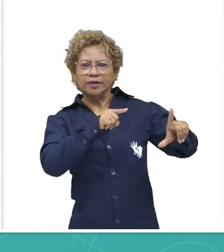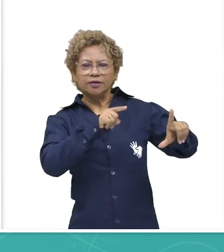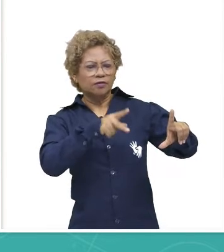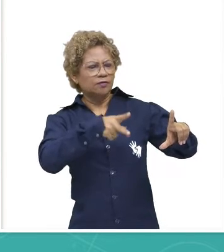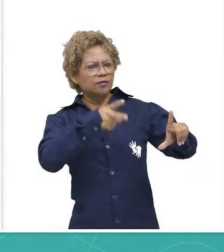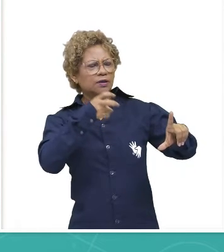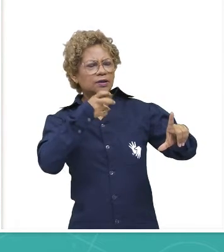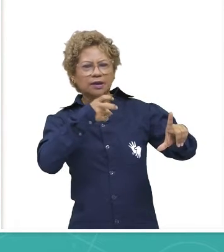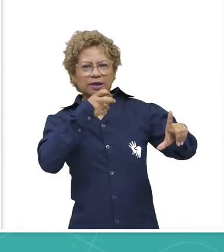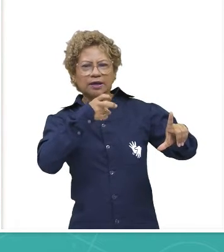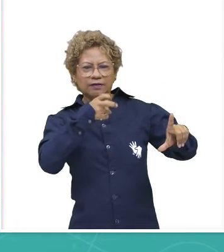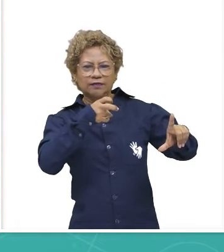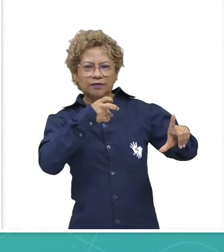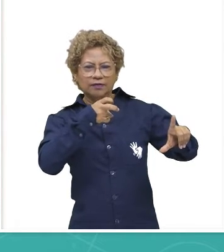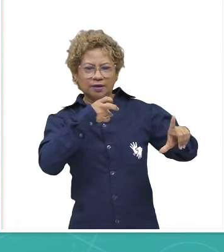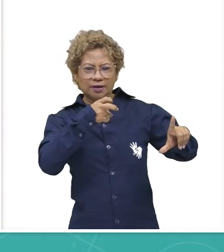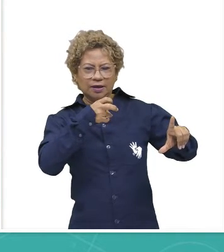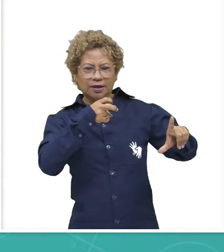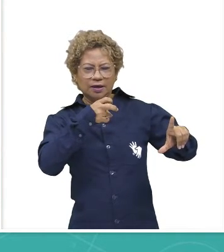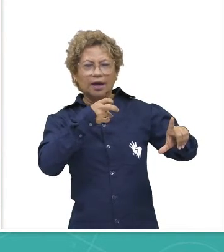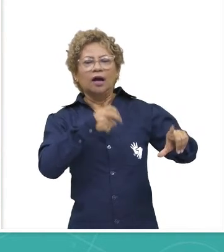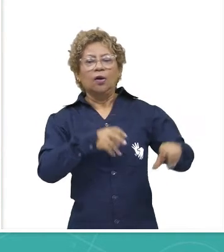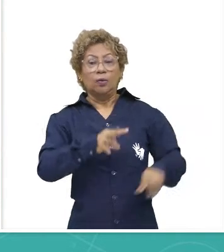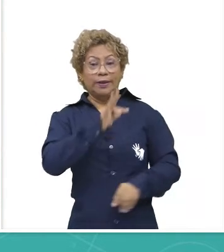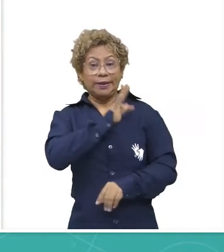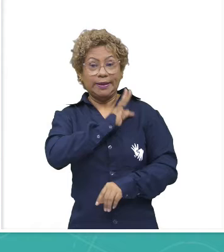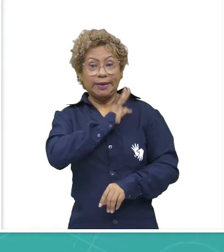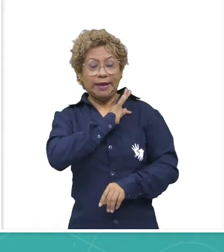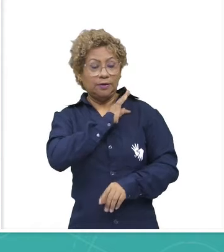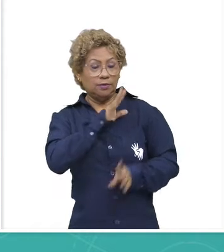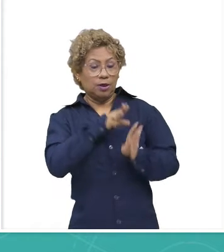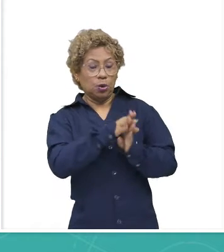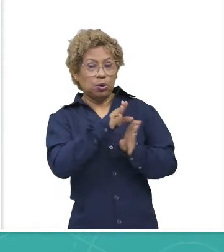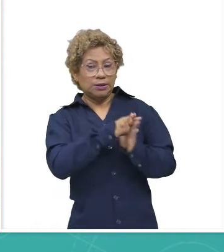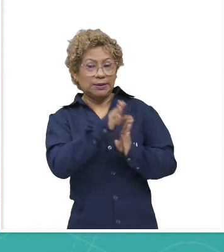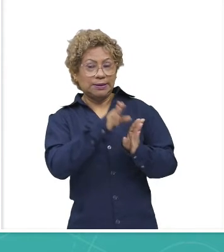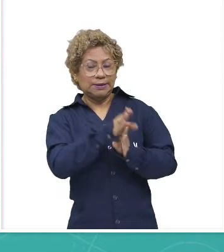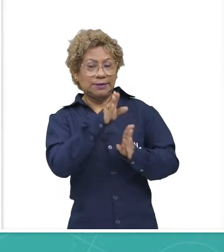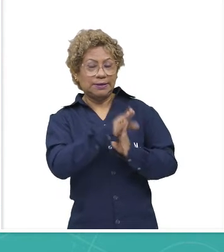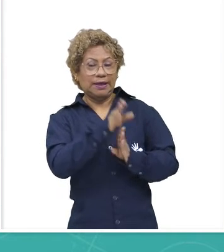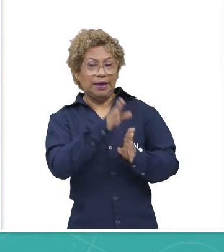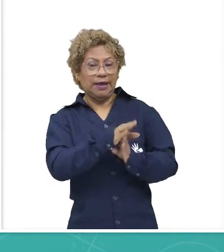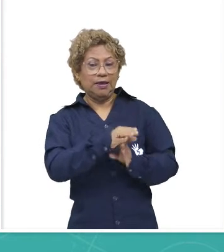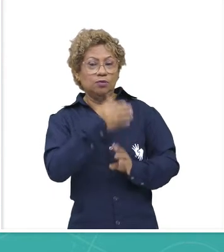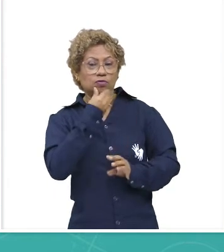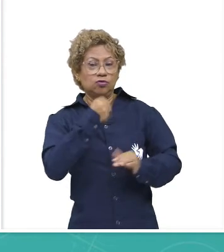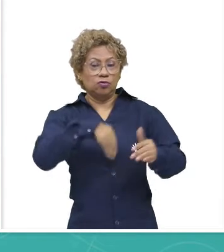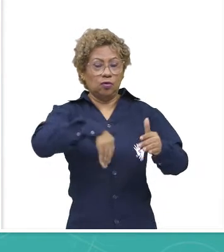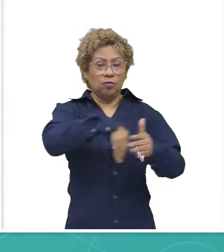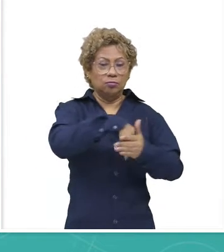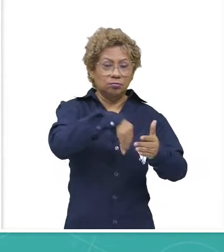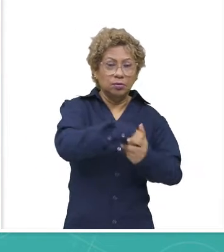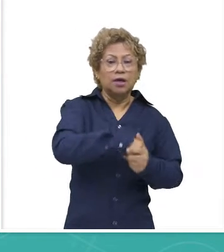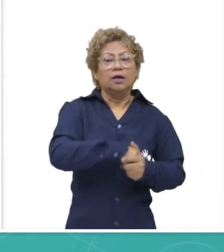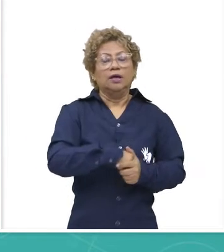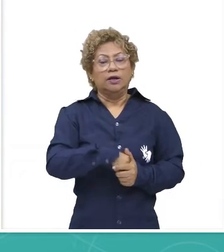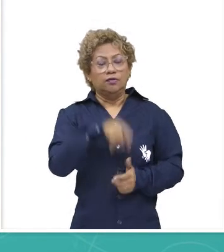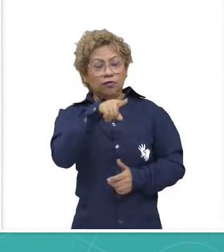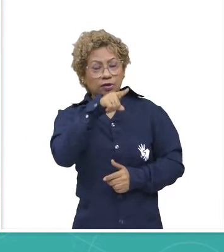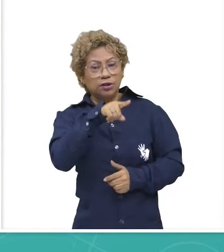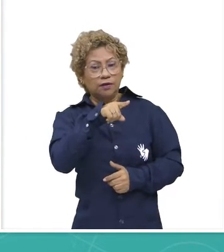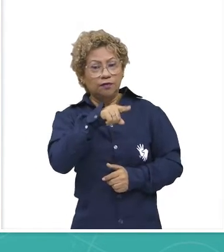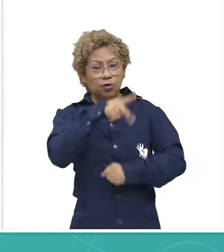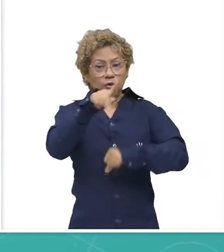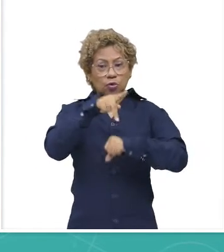o técnico fala assim, nós vamos jogar na cidade tal, por exemplo, La Paz, a altitude é